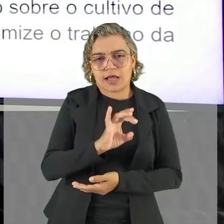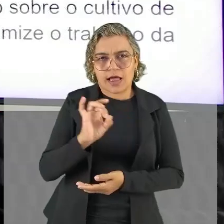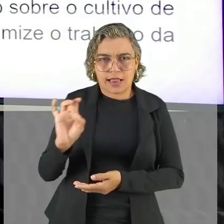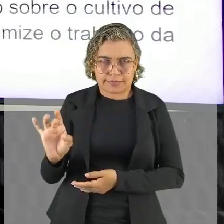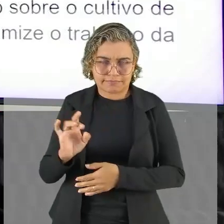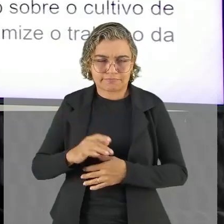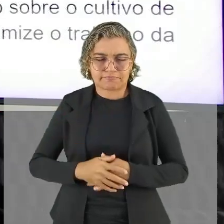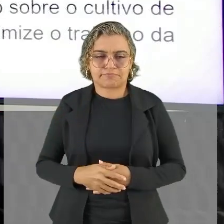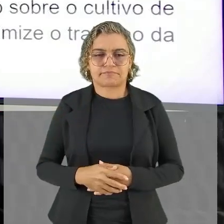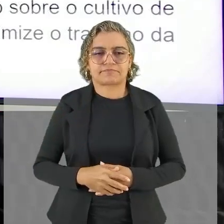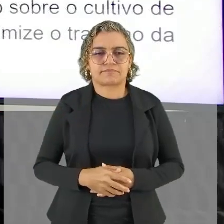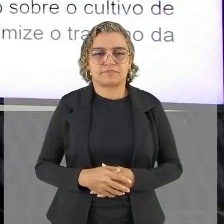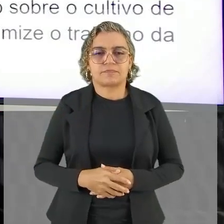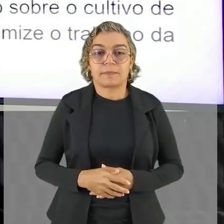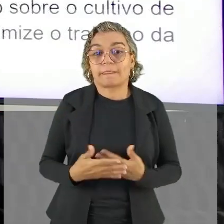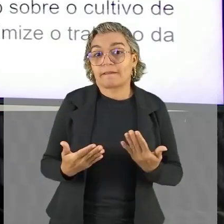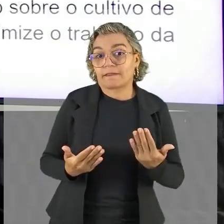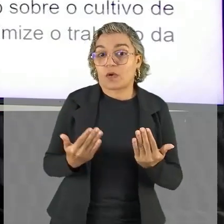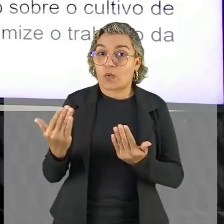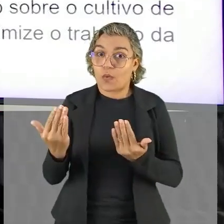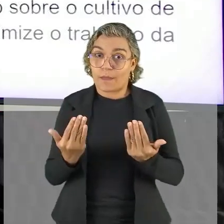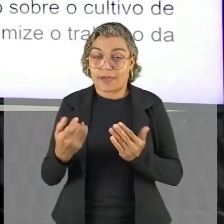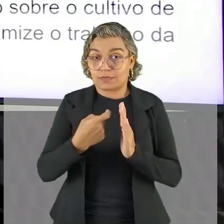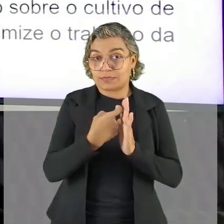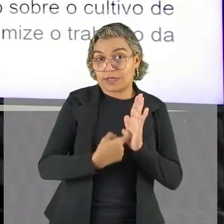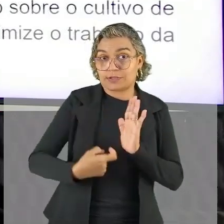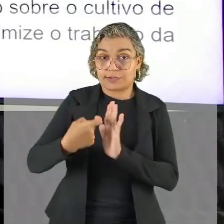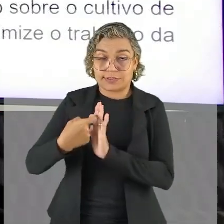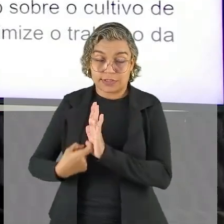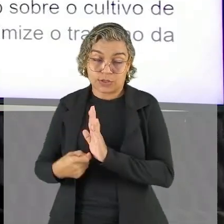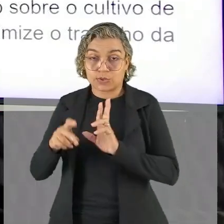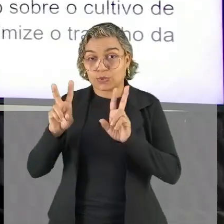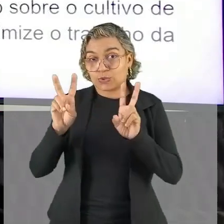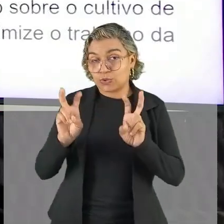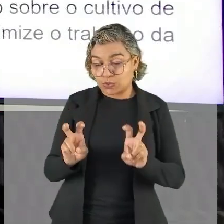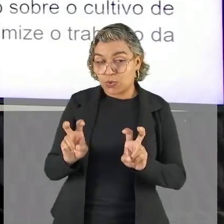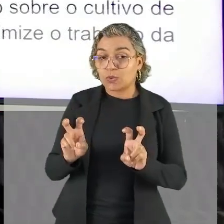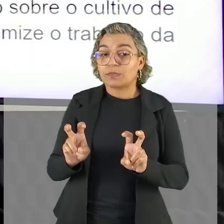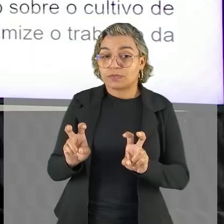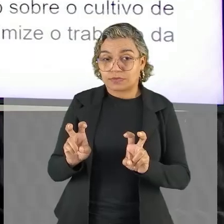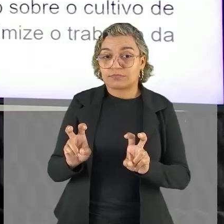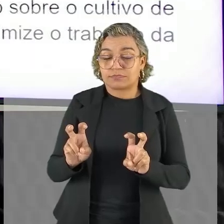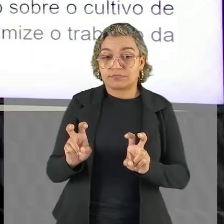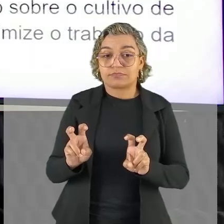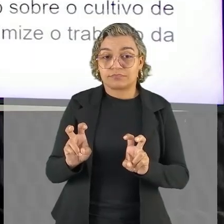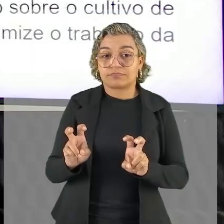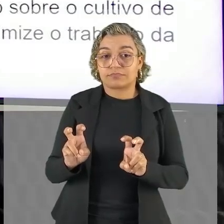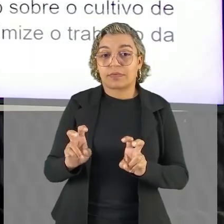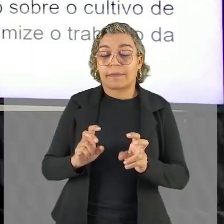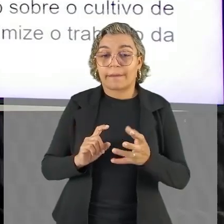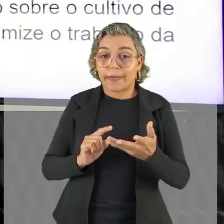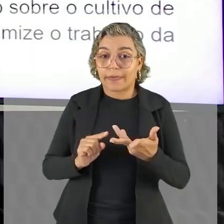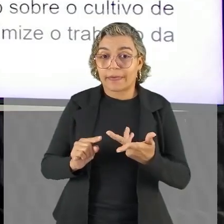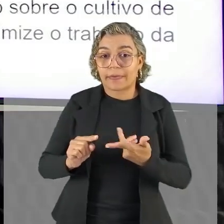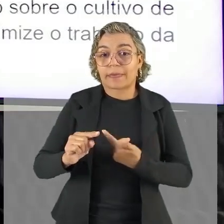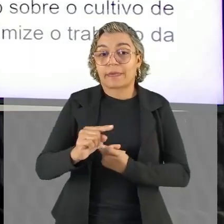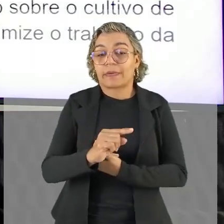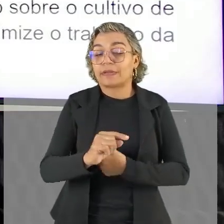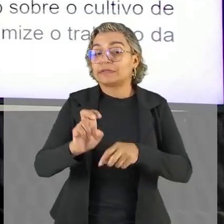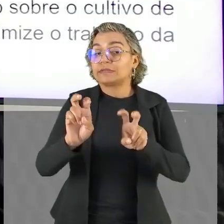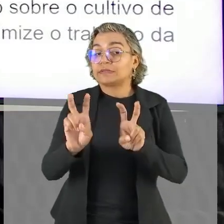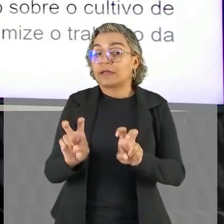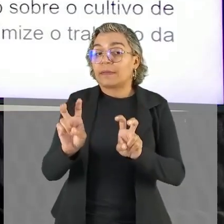assim: comparando os textos sobre os aspectos temáticos, a